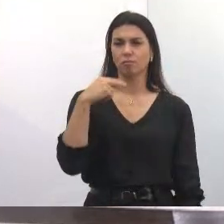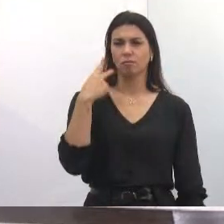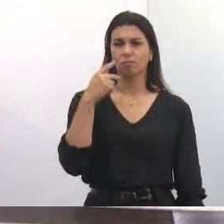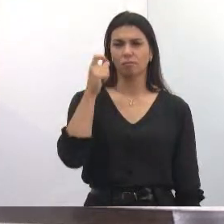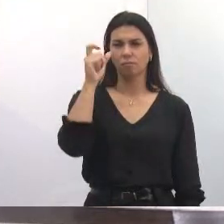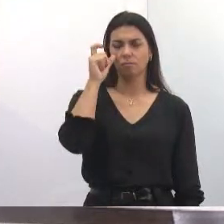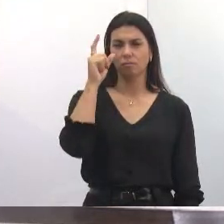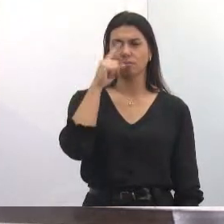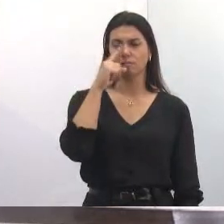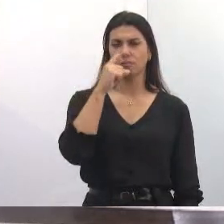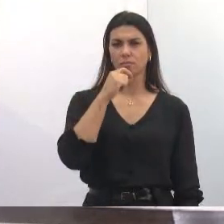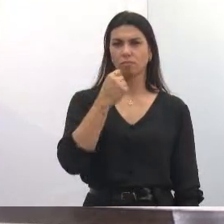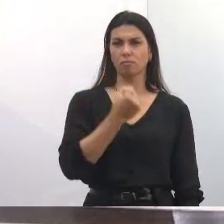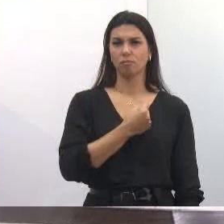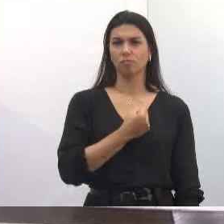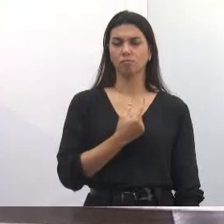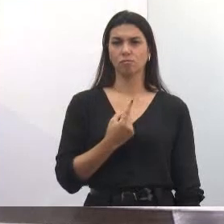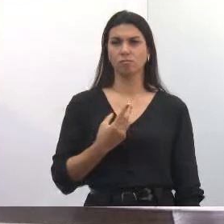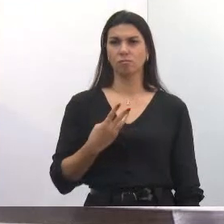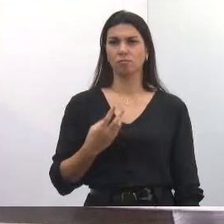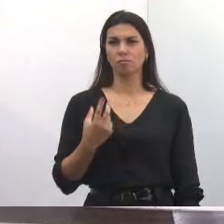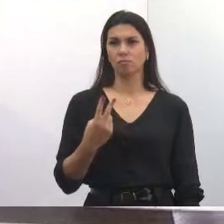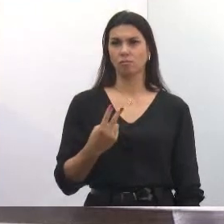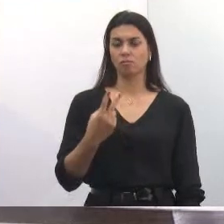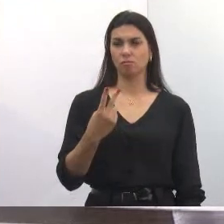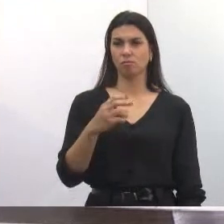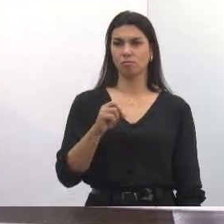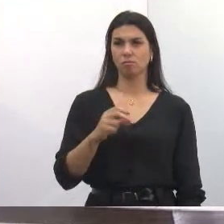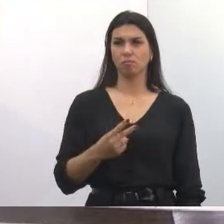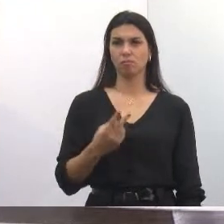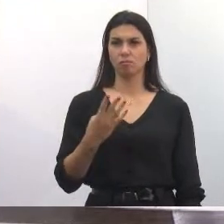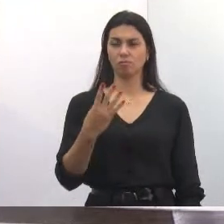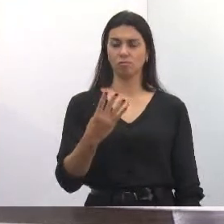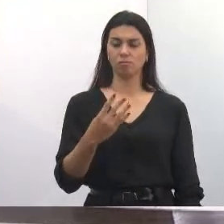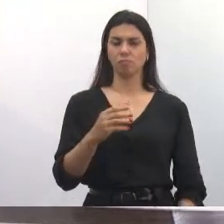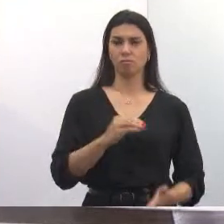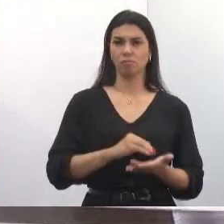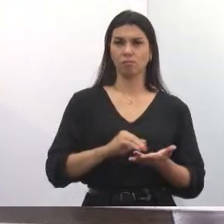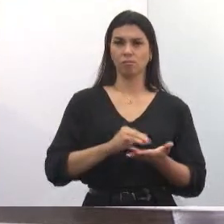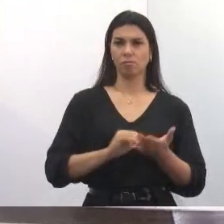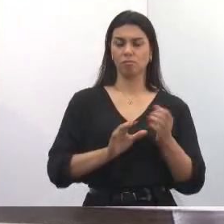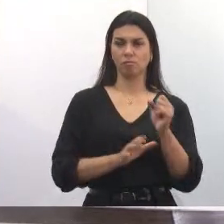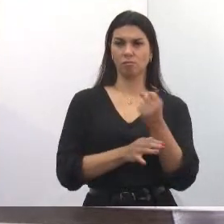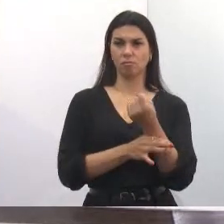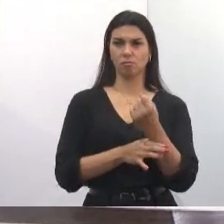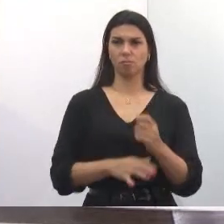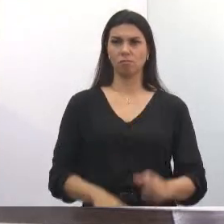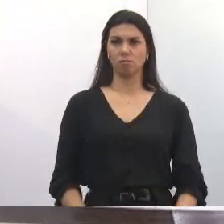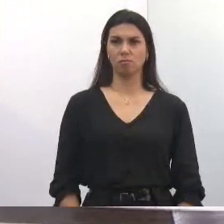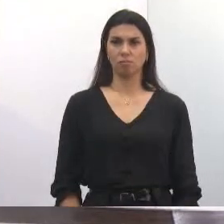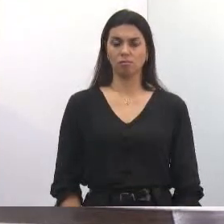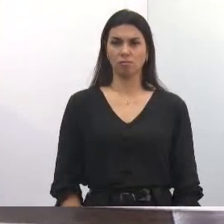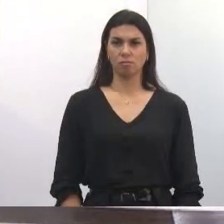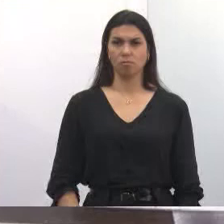número 132/2024, à Secretaria de Segurança.